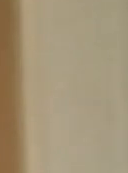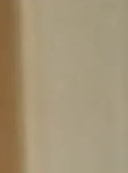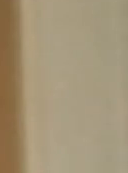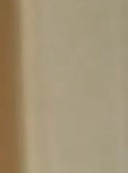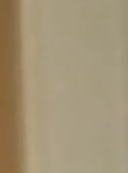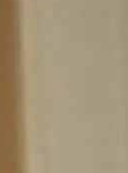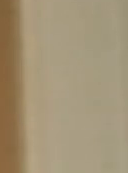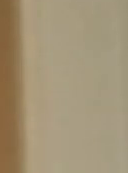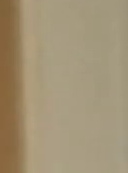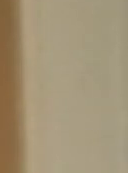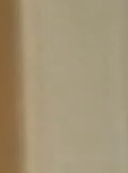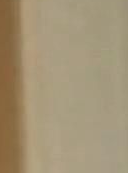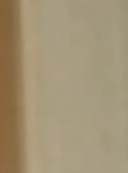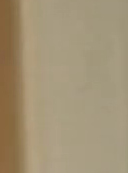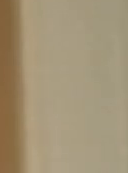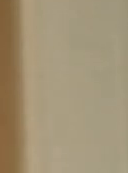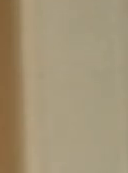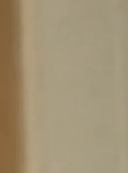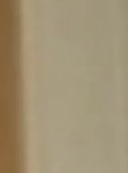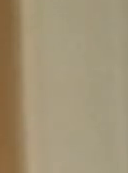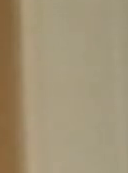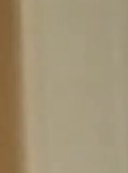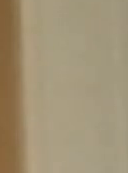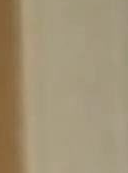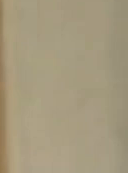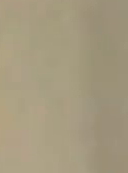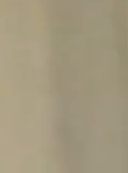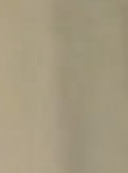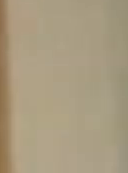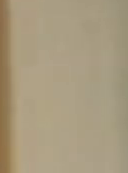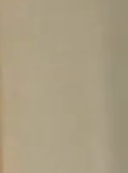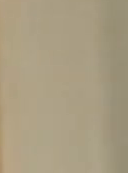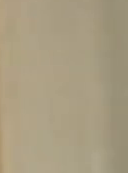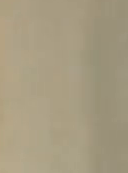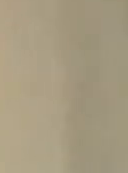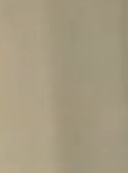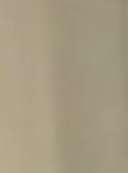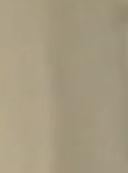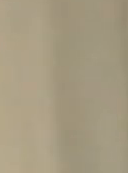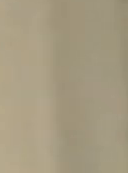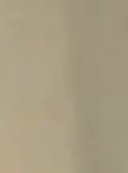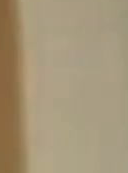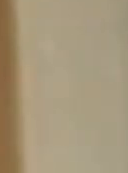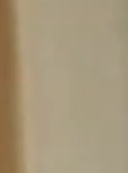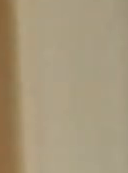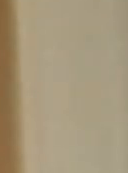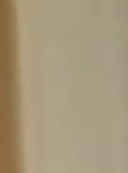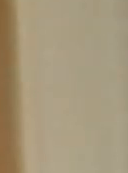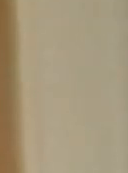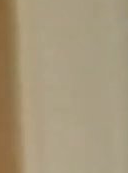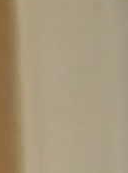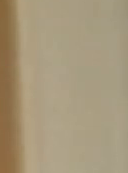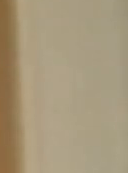eu vou compartilhar algumas informações sobre o nosso Museu O que é o museu de línguas